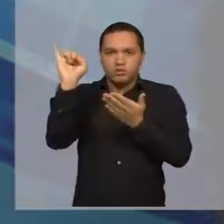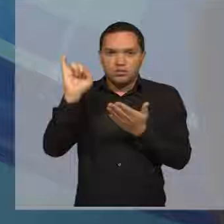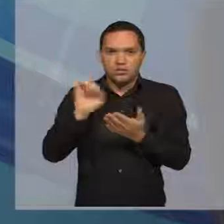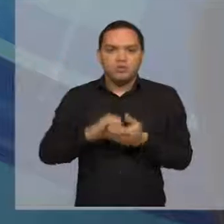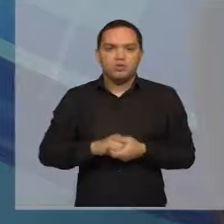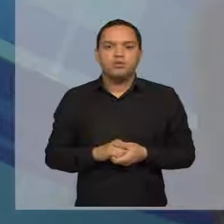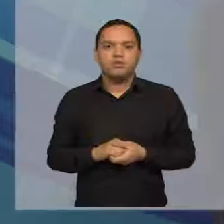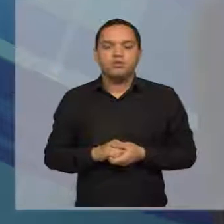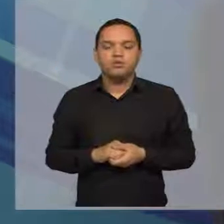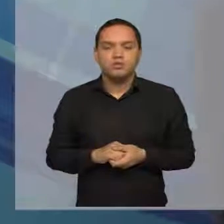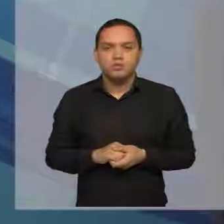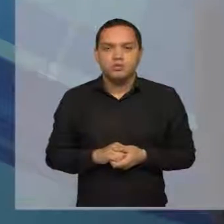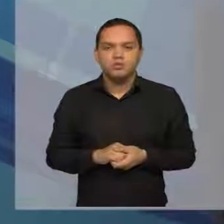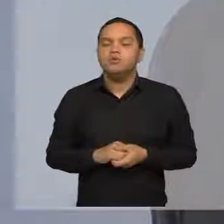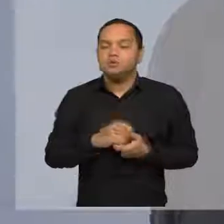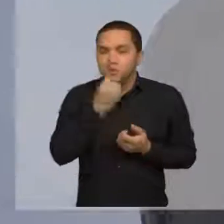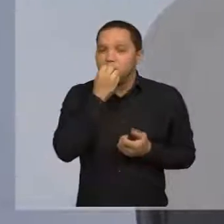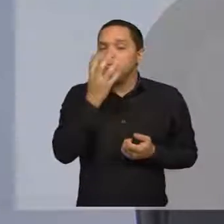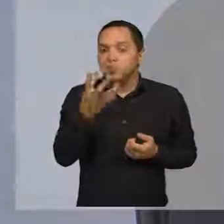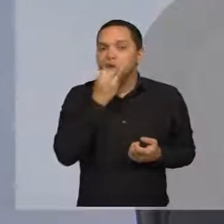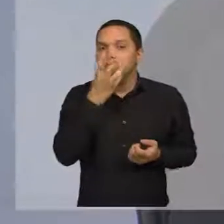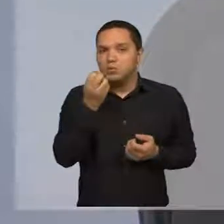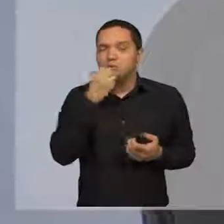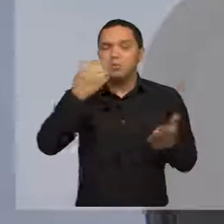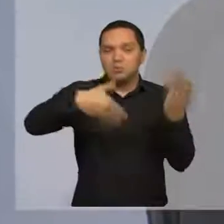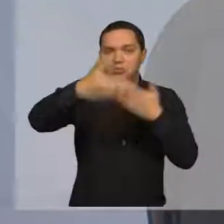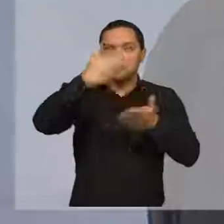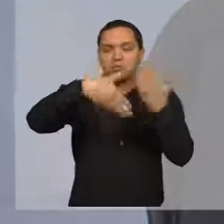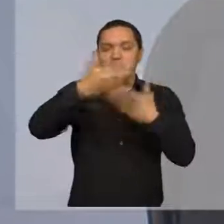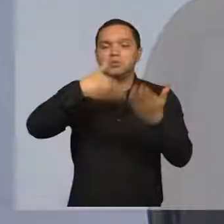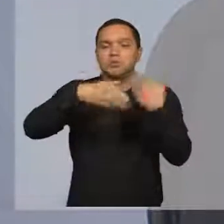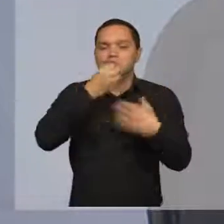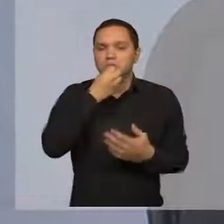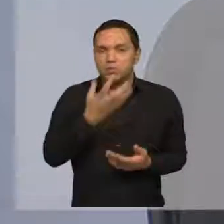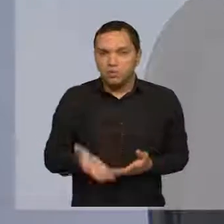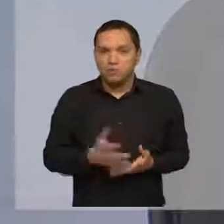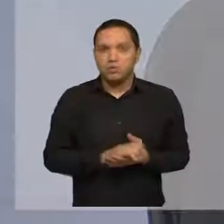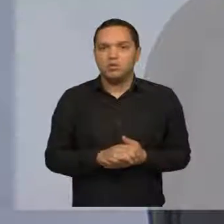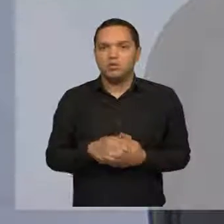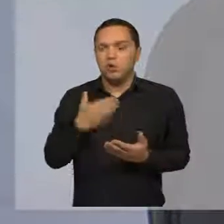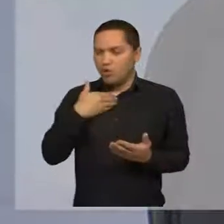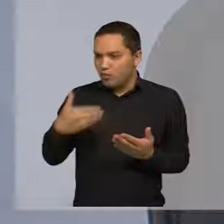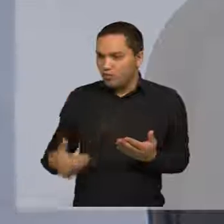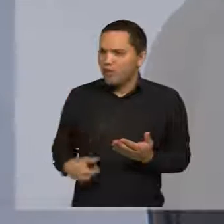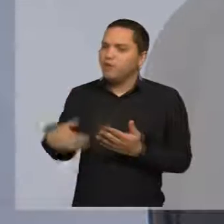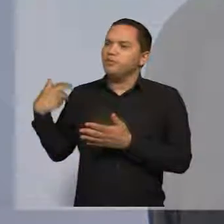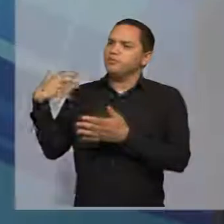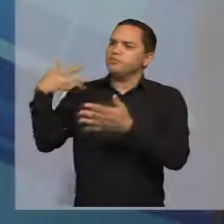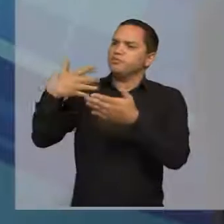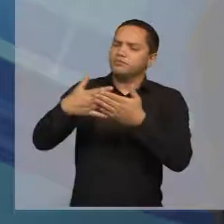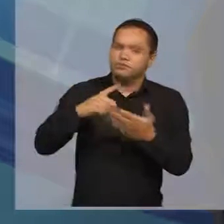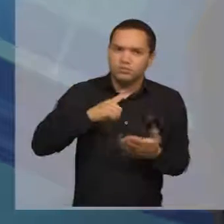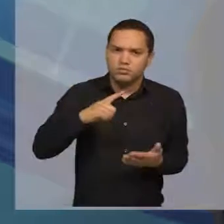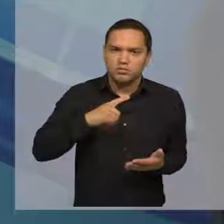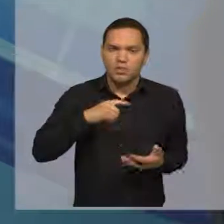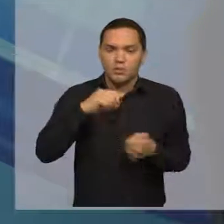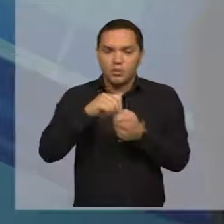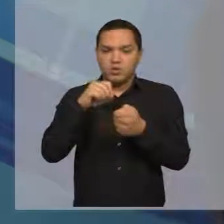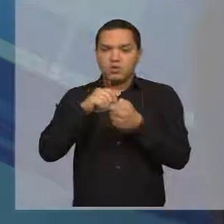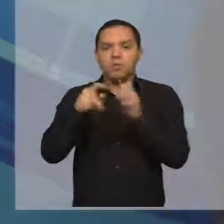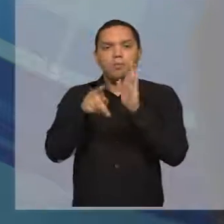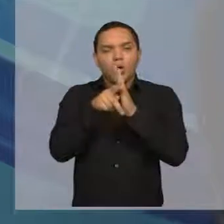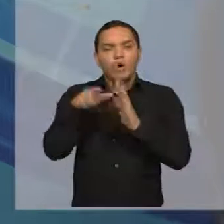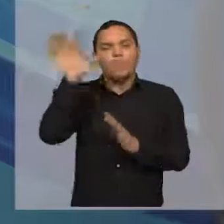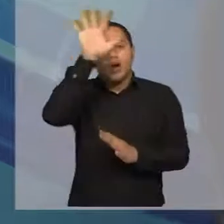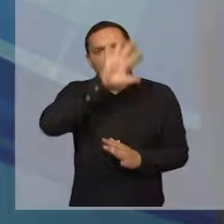depois voltar ele transformado. Essa é a ideia que está concebida lá originalmente, que perpassa pelos governos. Né? Ou seja, você criar uma integração produtiva regional.